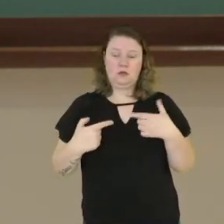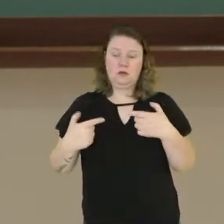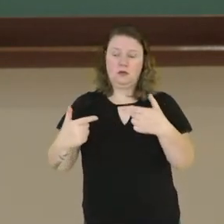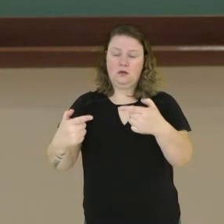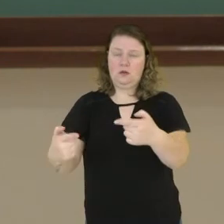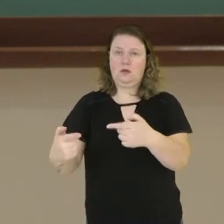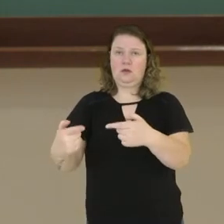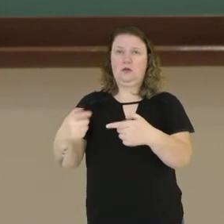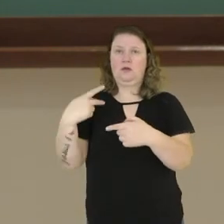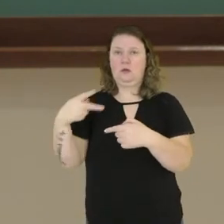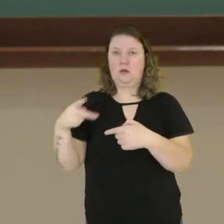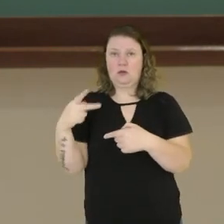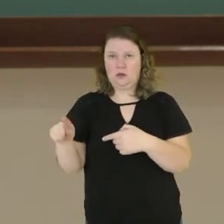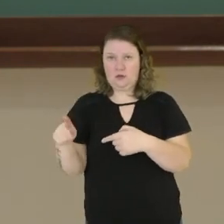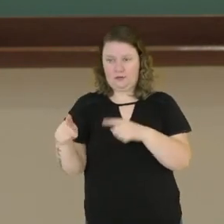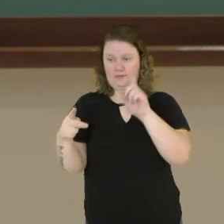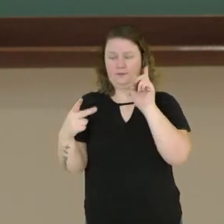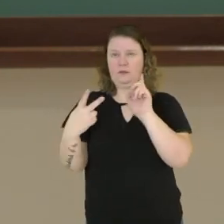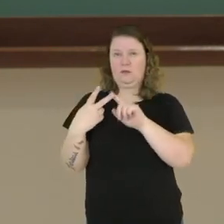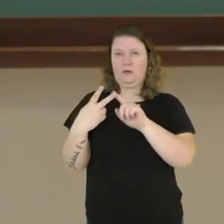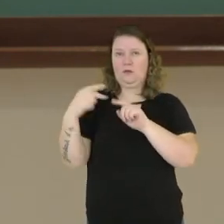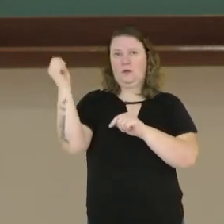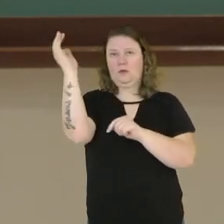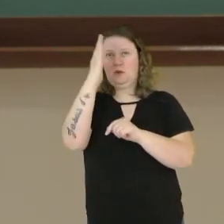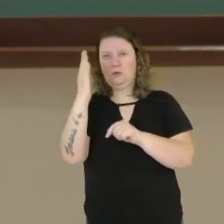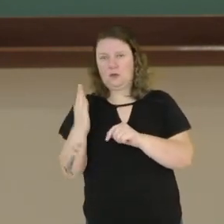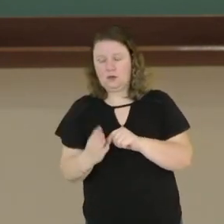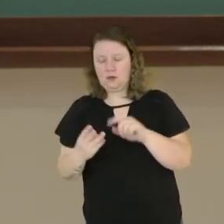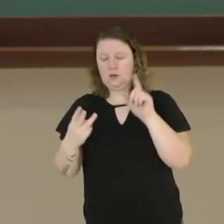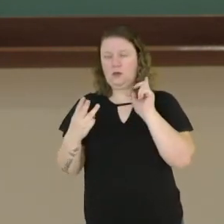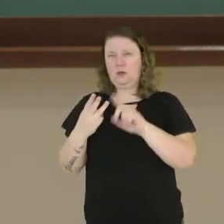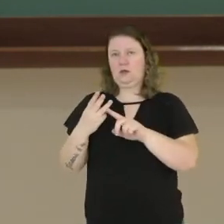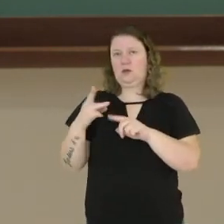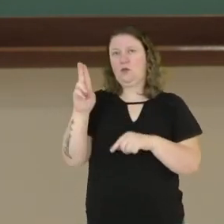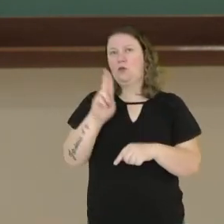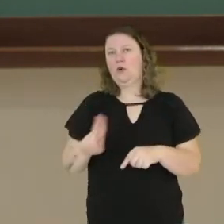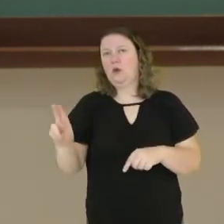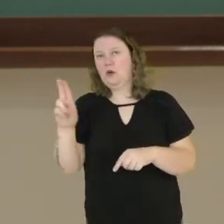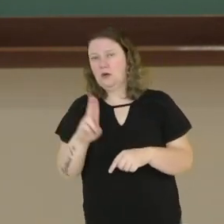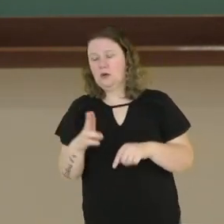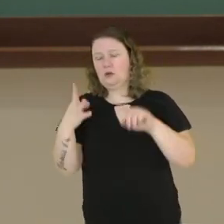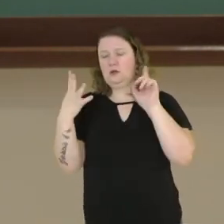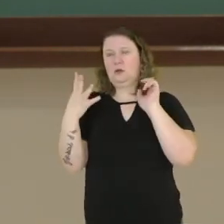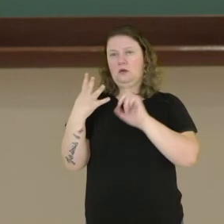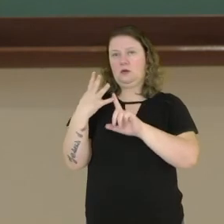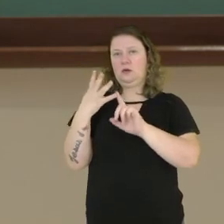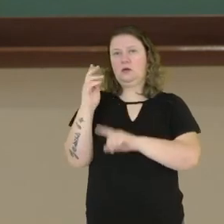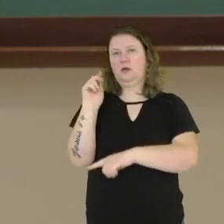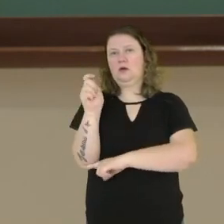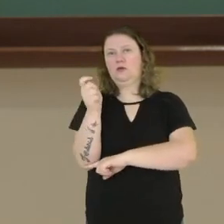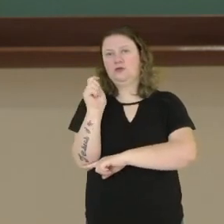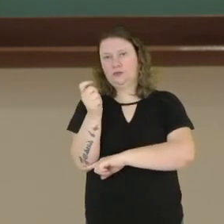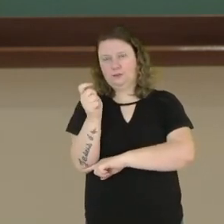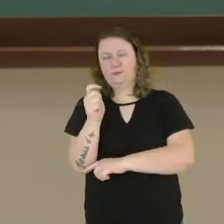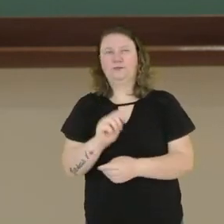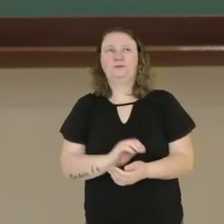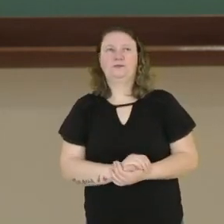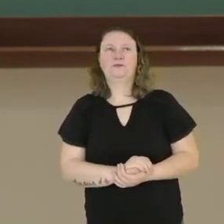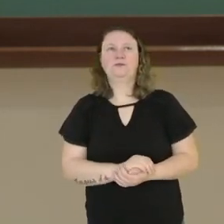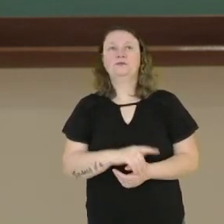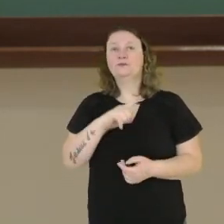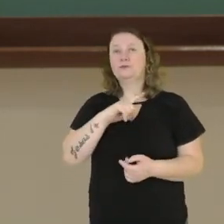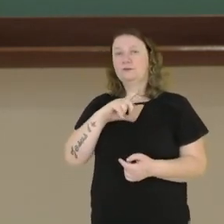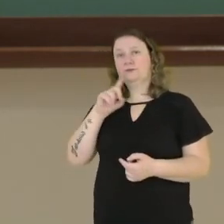Paraguai, além do Paraguai, o Brasil, o Uruguai e a Argentina. Né? E aqui nós temos um mapa